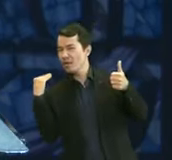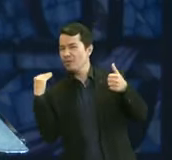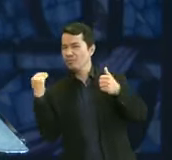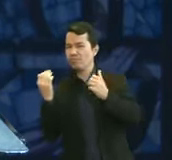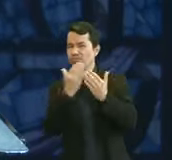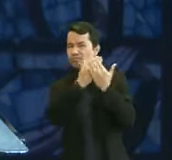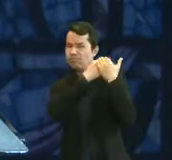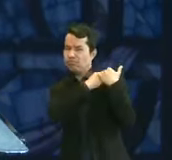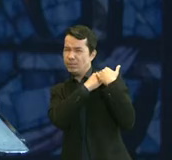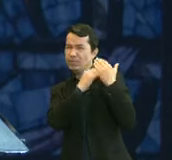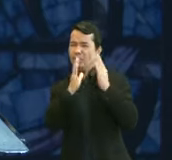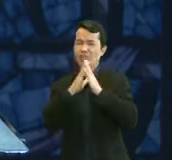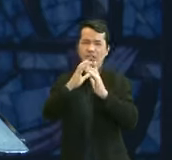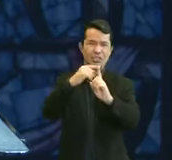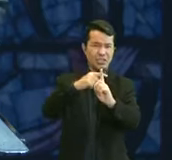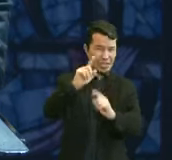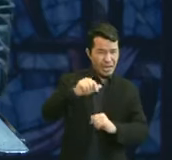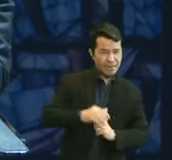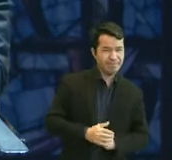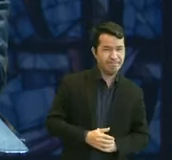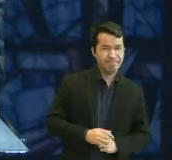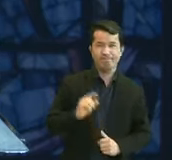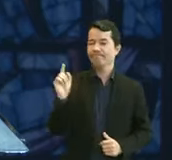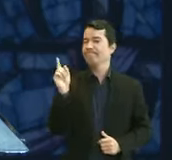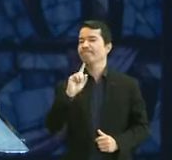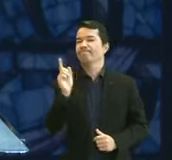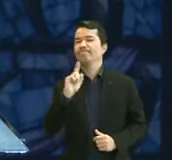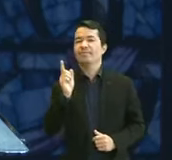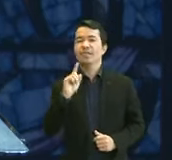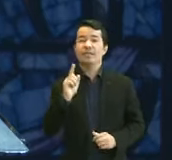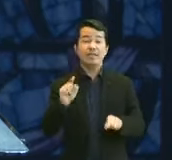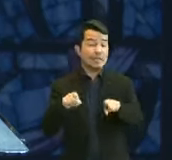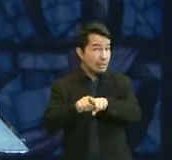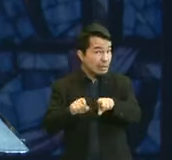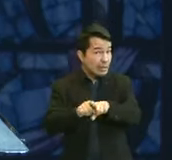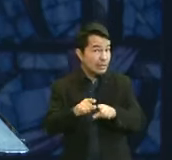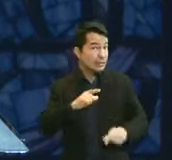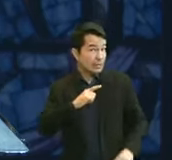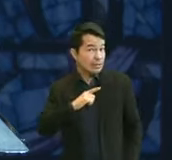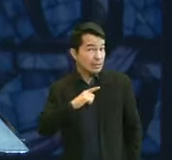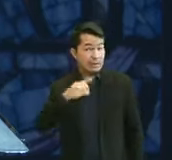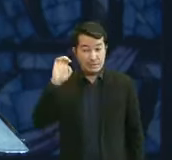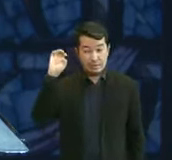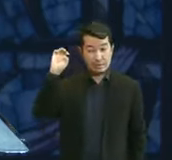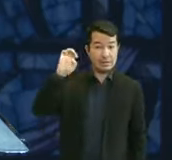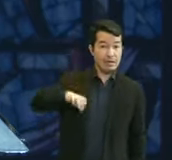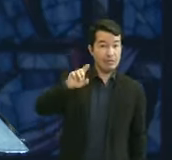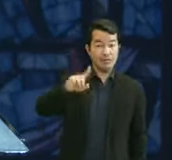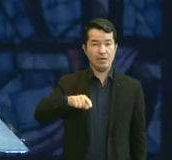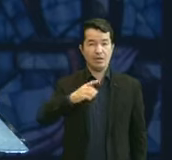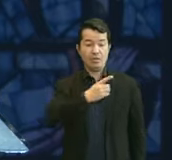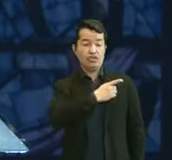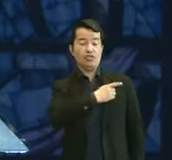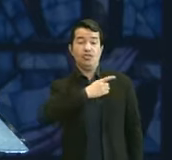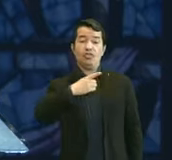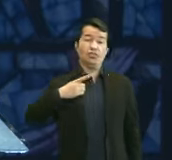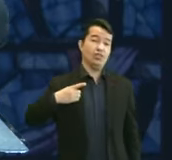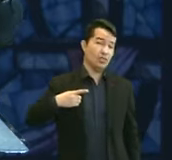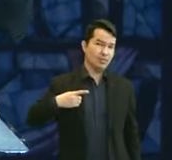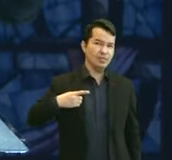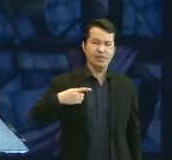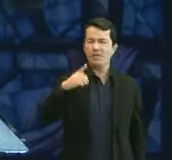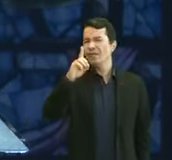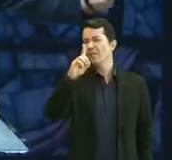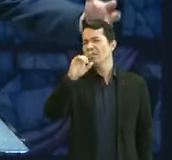um diácono. E nesse texto que acabamos de ler, a Bíblia vai falar do exercício do diaconato, vai dizer